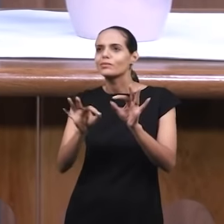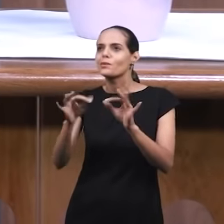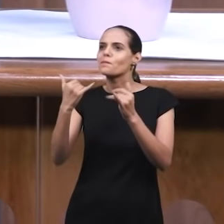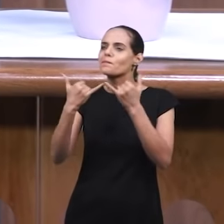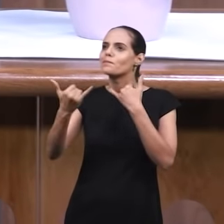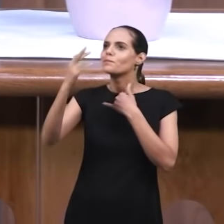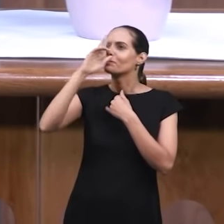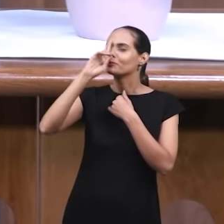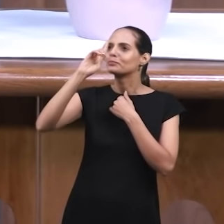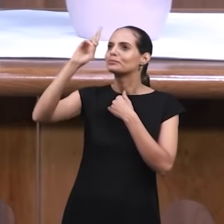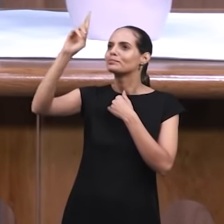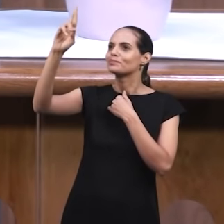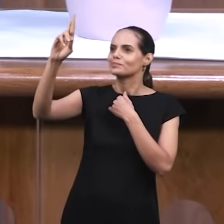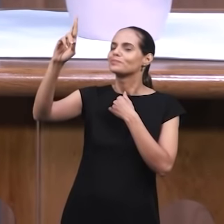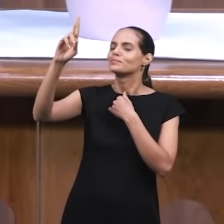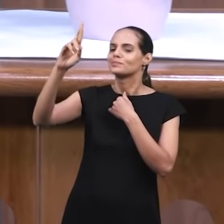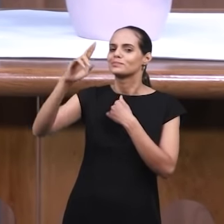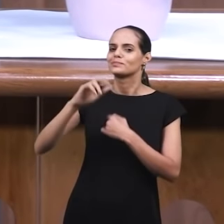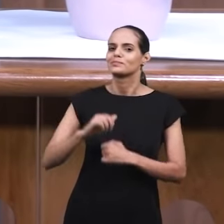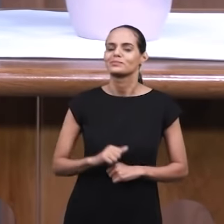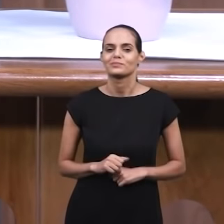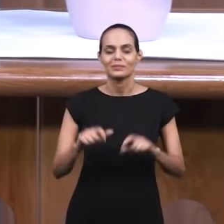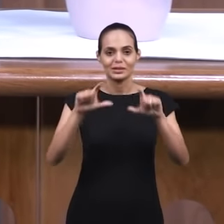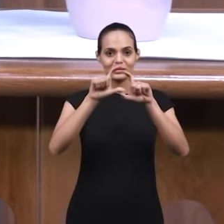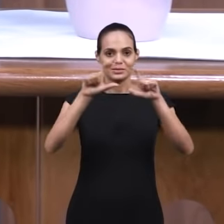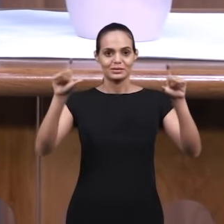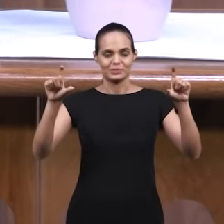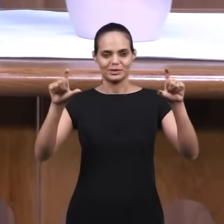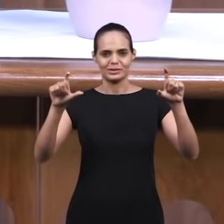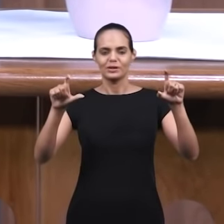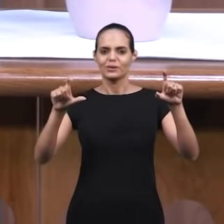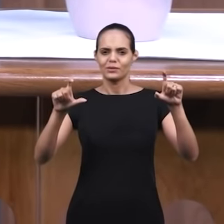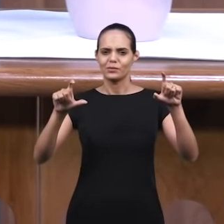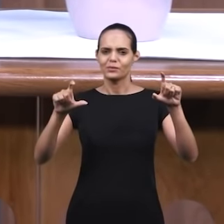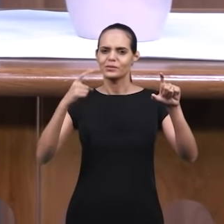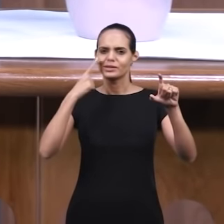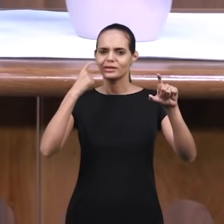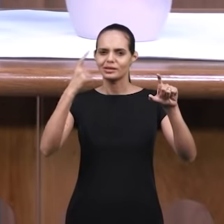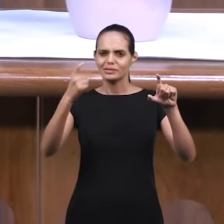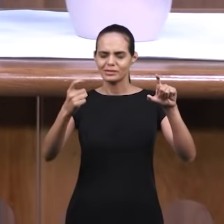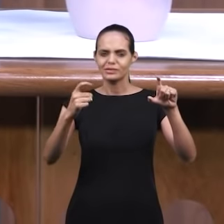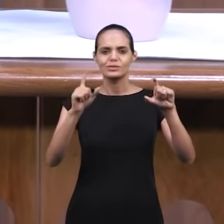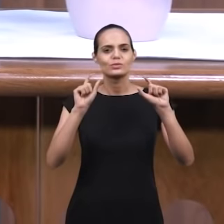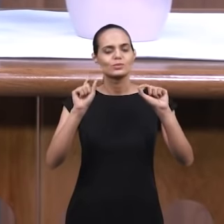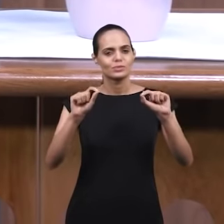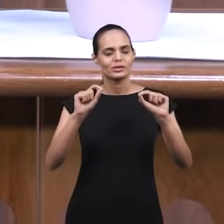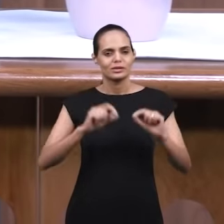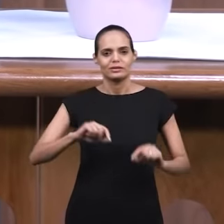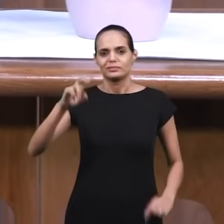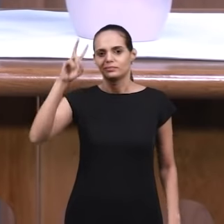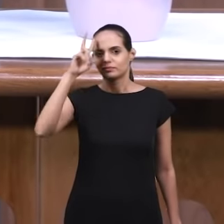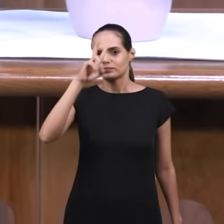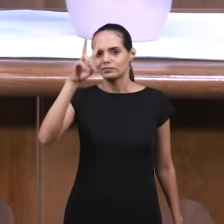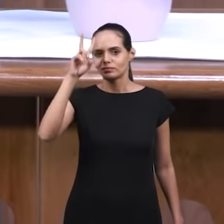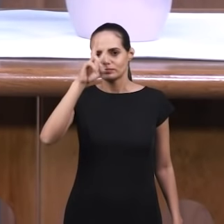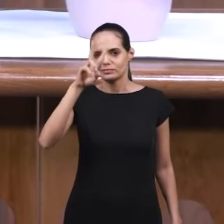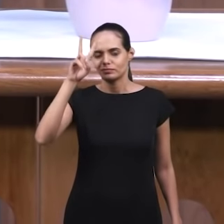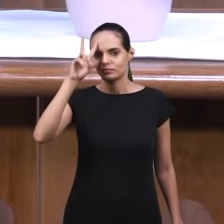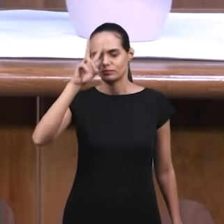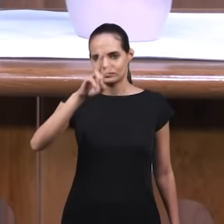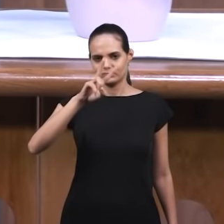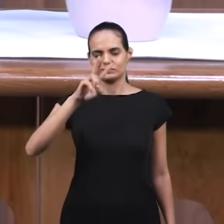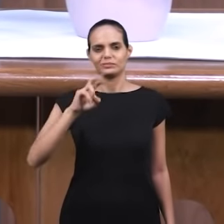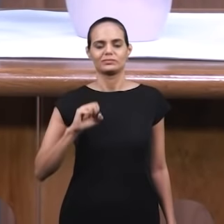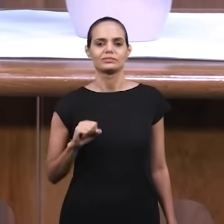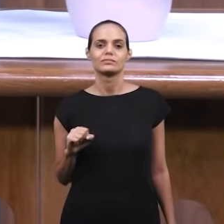semelhança. O que é interessante nesta expressão é que nela podemos lembrar que nós temos